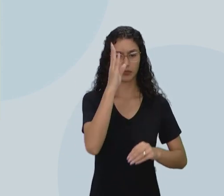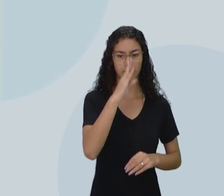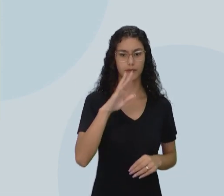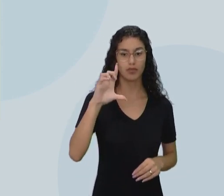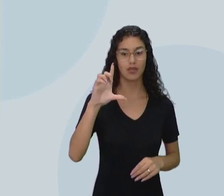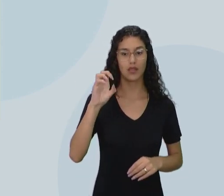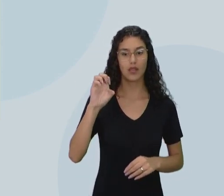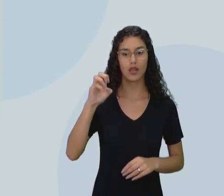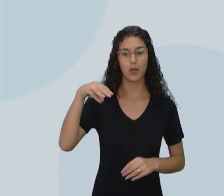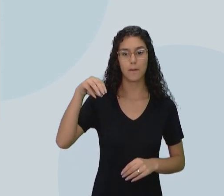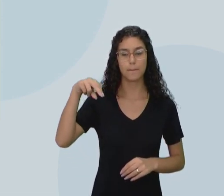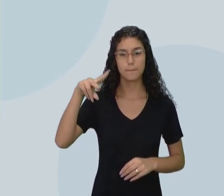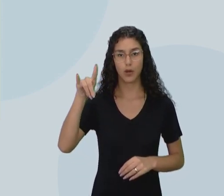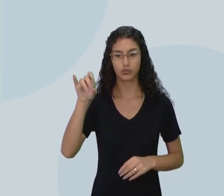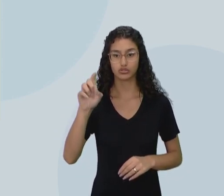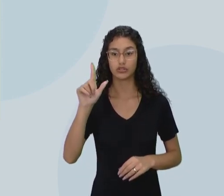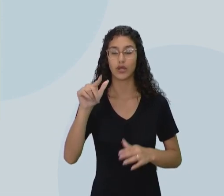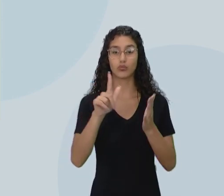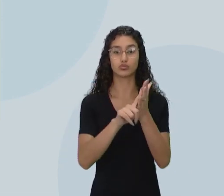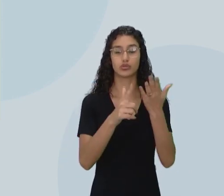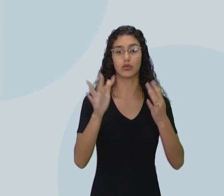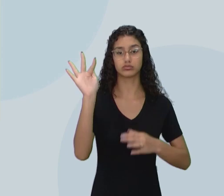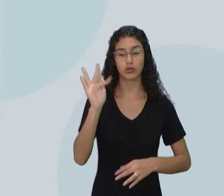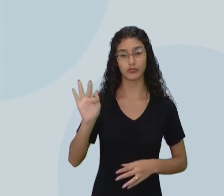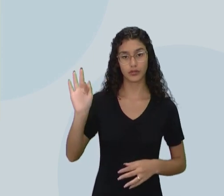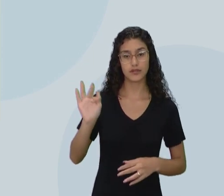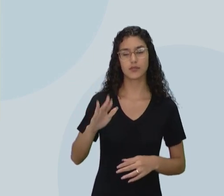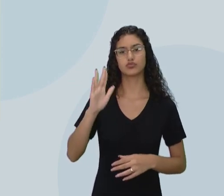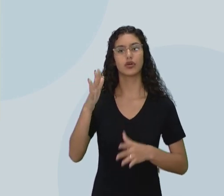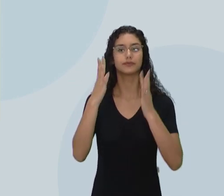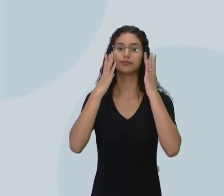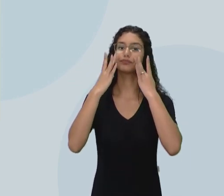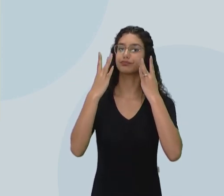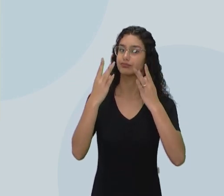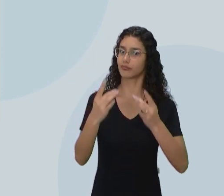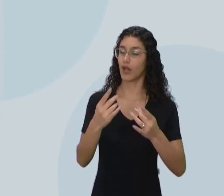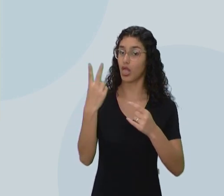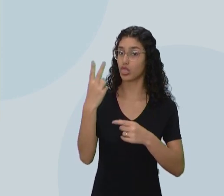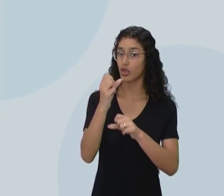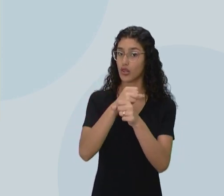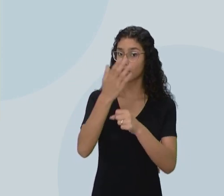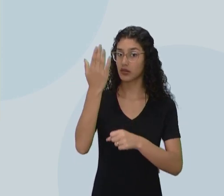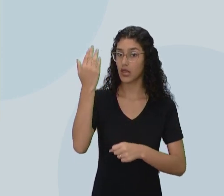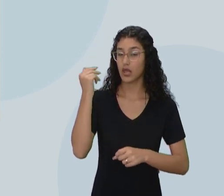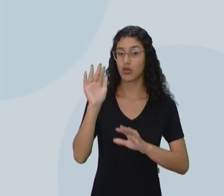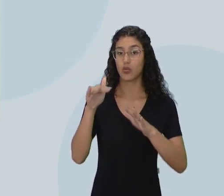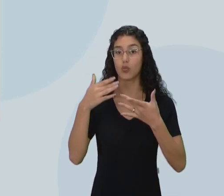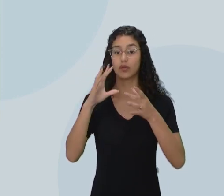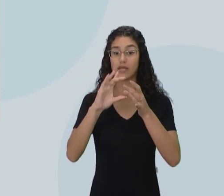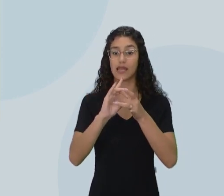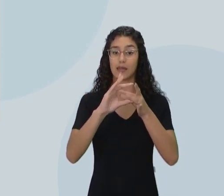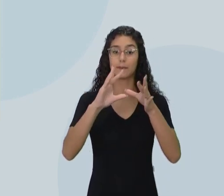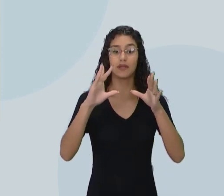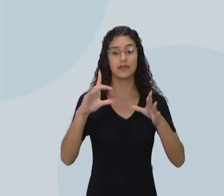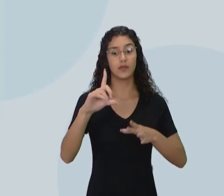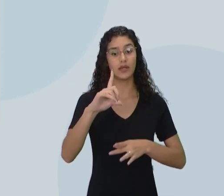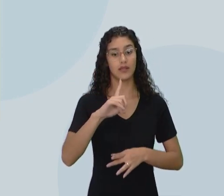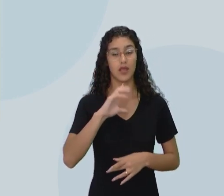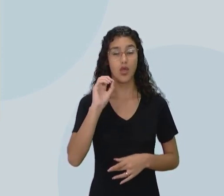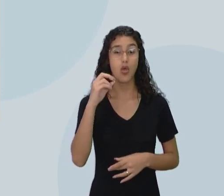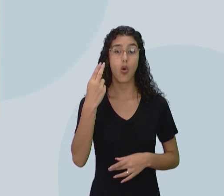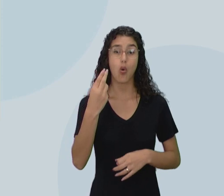Monde, que é um jornal da França, já havia alertado há 2 anos quanto à liberalização